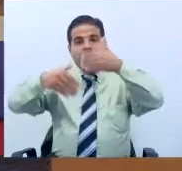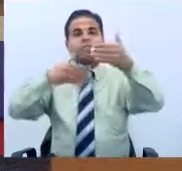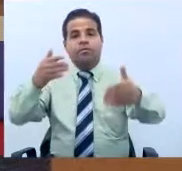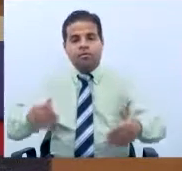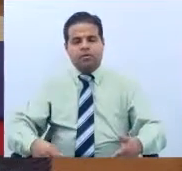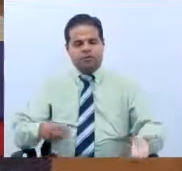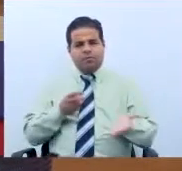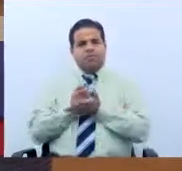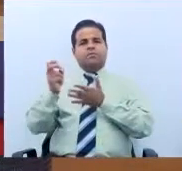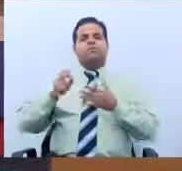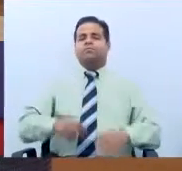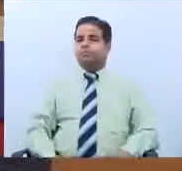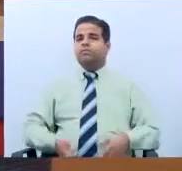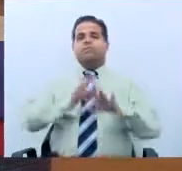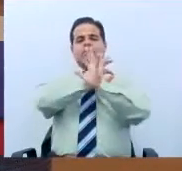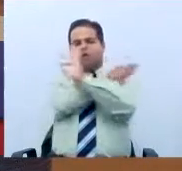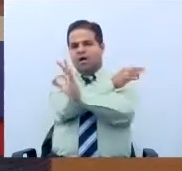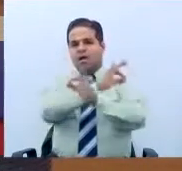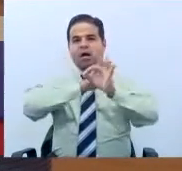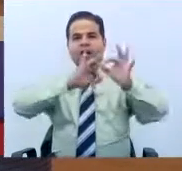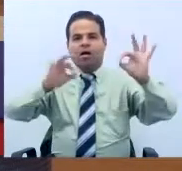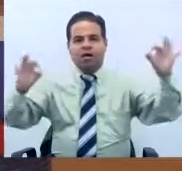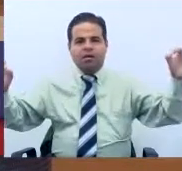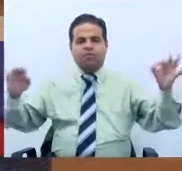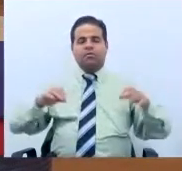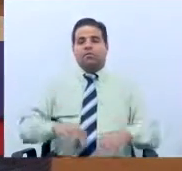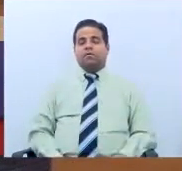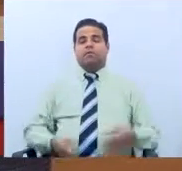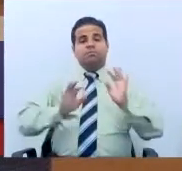um golpe parlamentar,